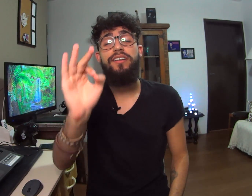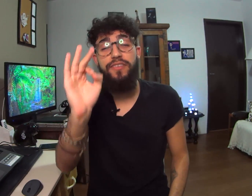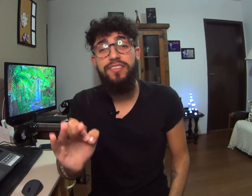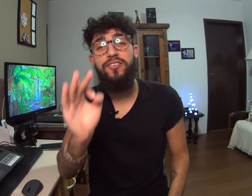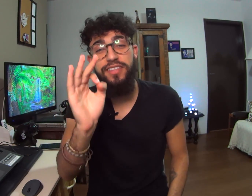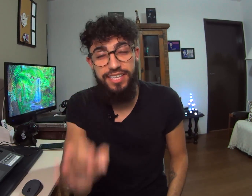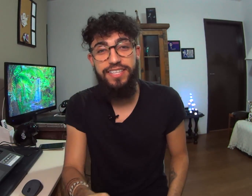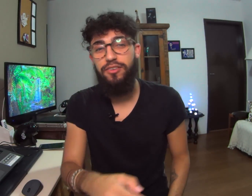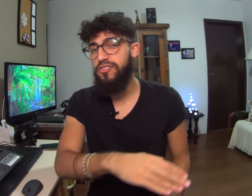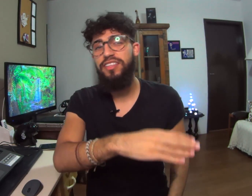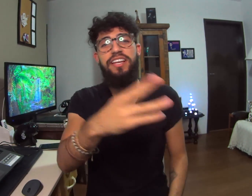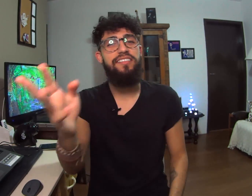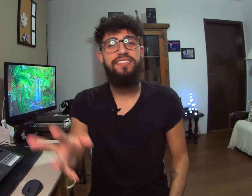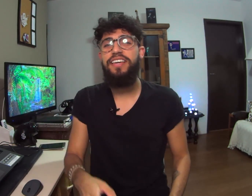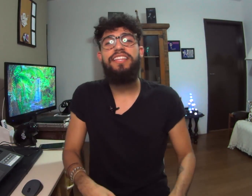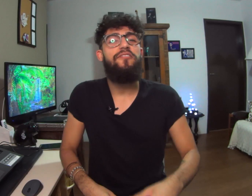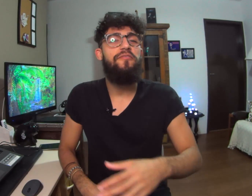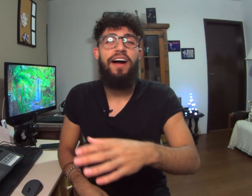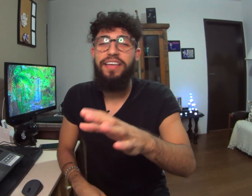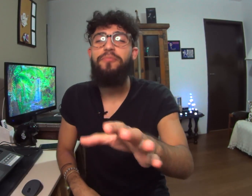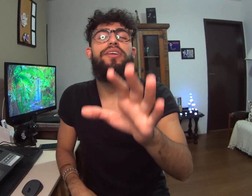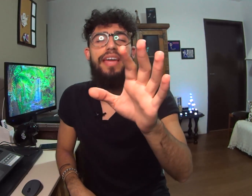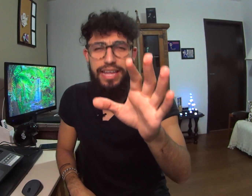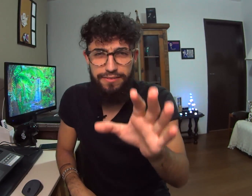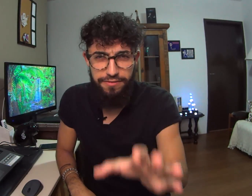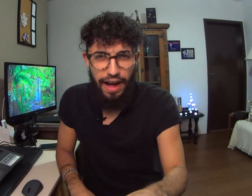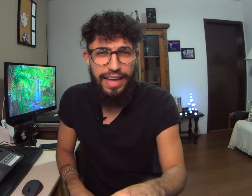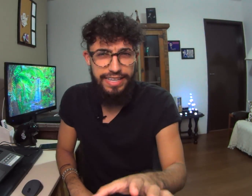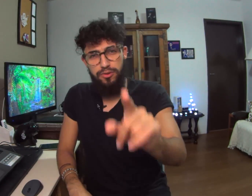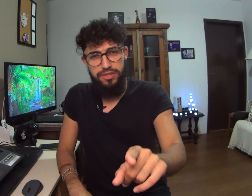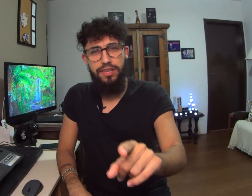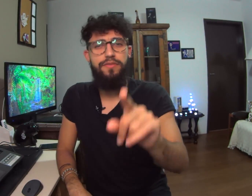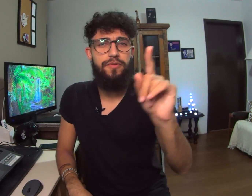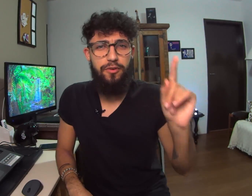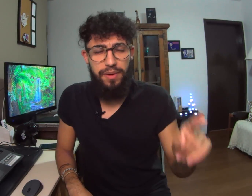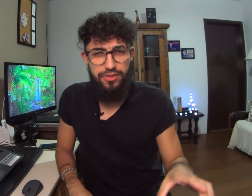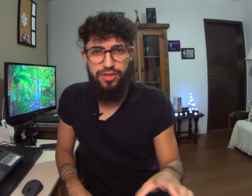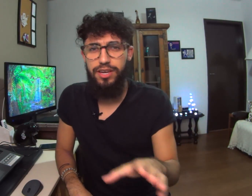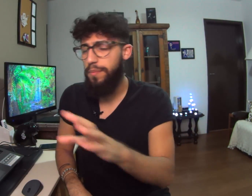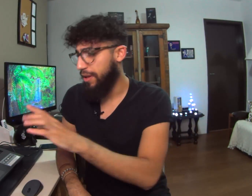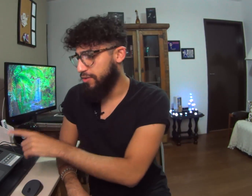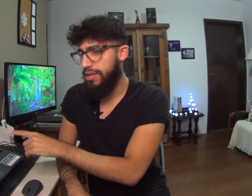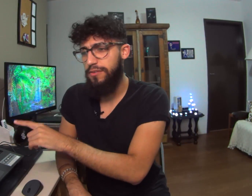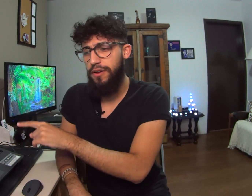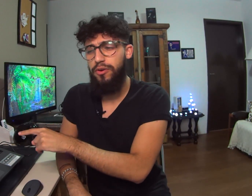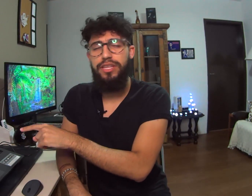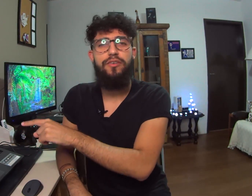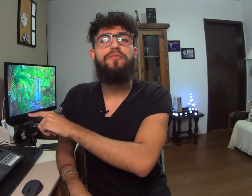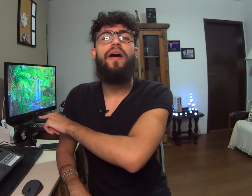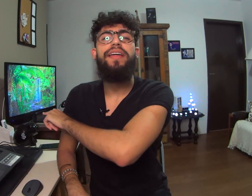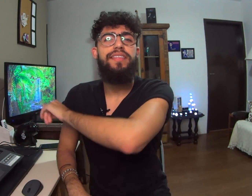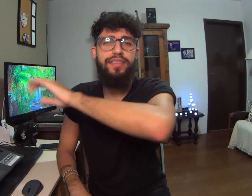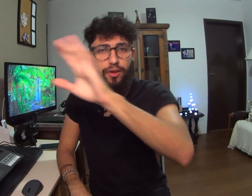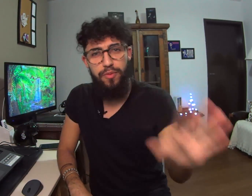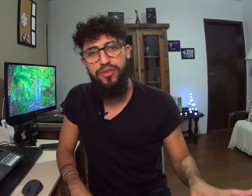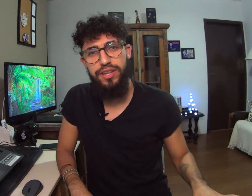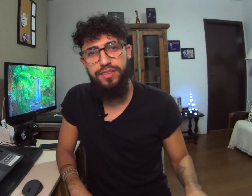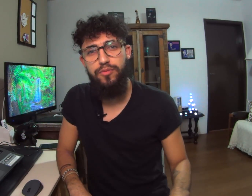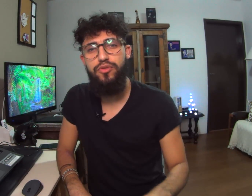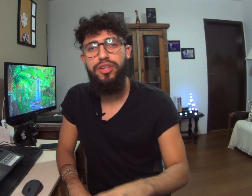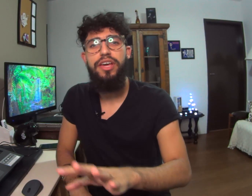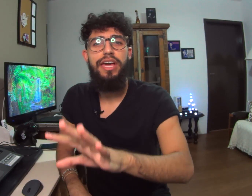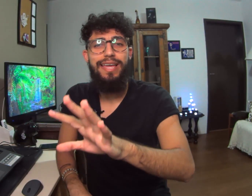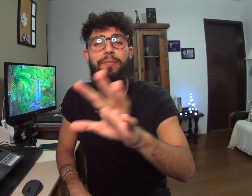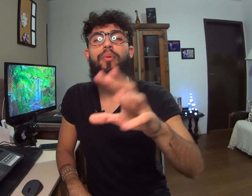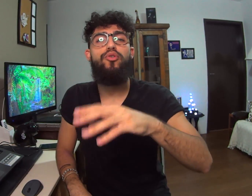um intervencionista, não adianta ele dizer que não vai, porque ele vai. Inclusive, fica uma dica para isso que ele falou, que não vai ter nenhuma